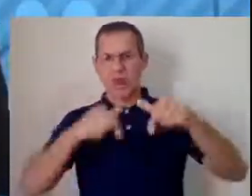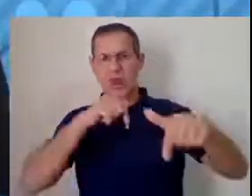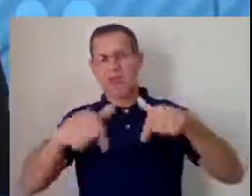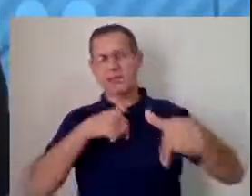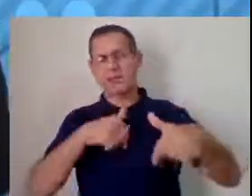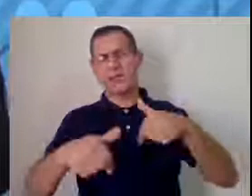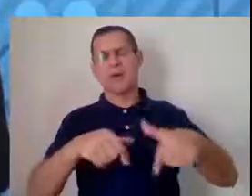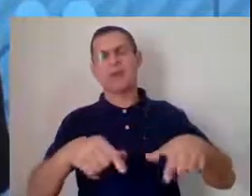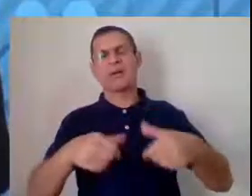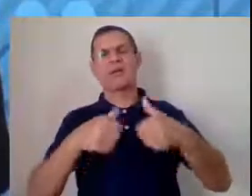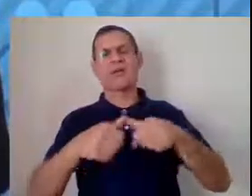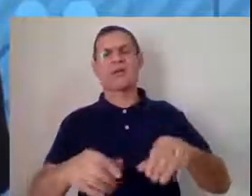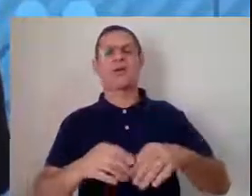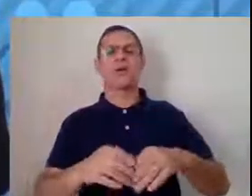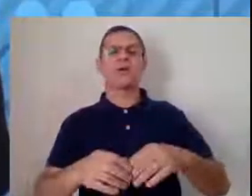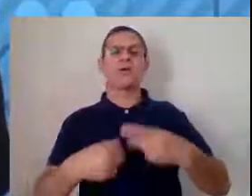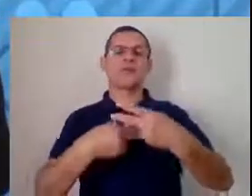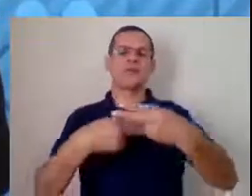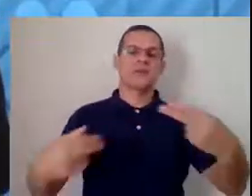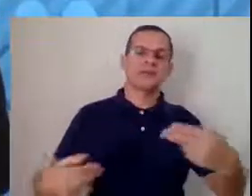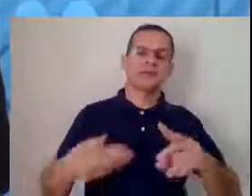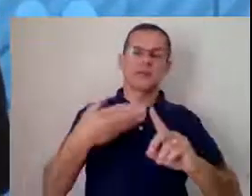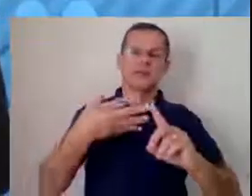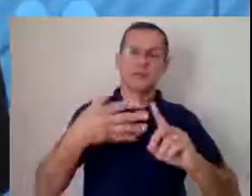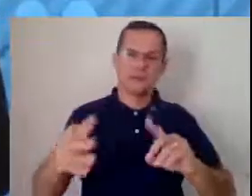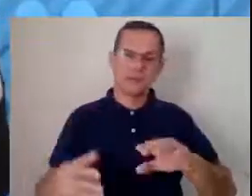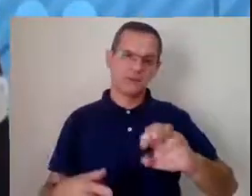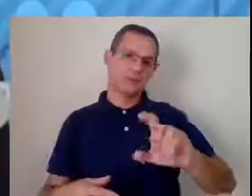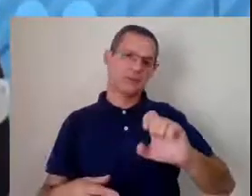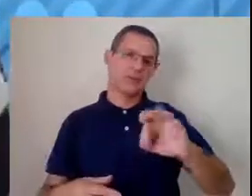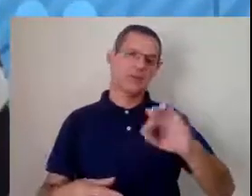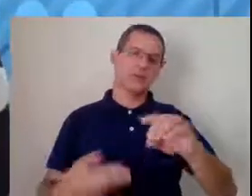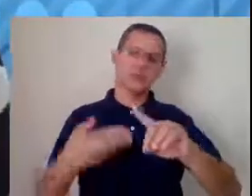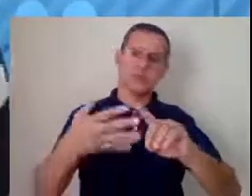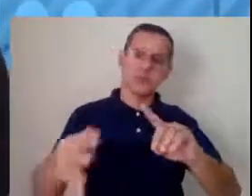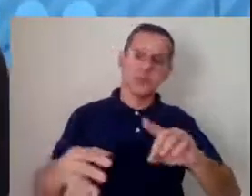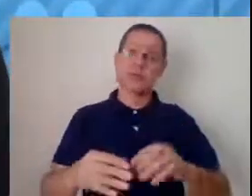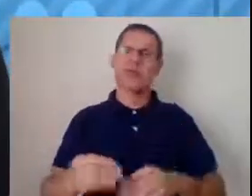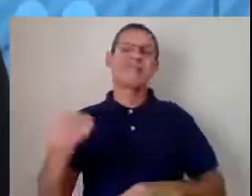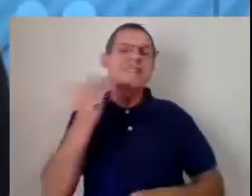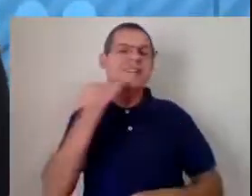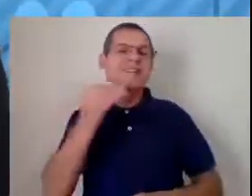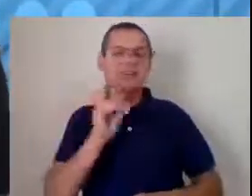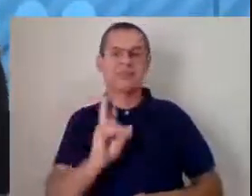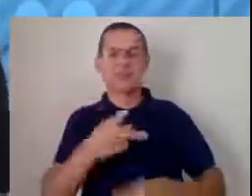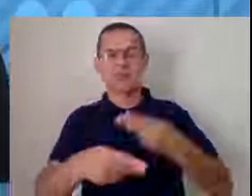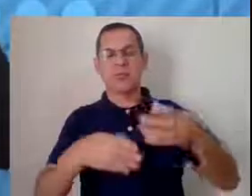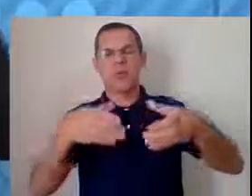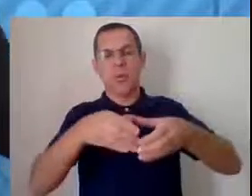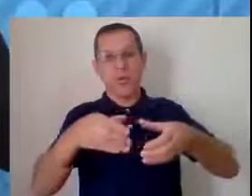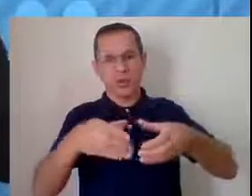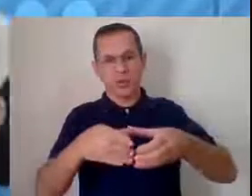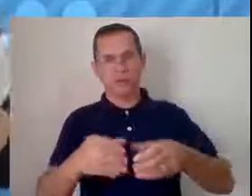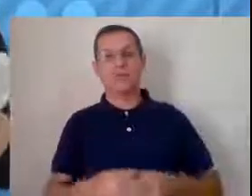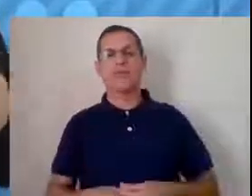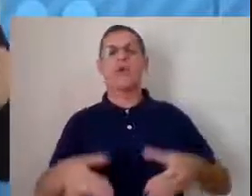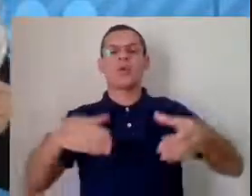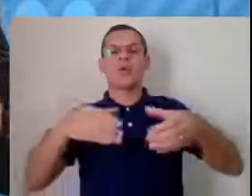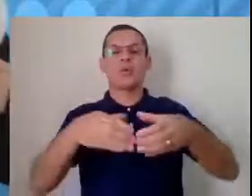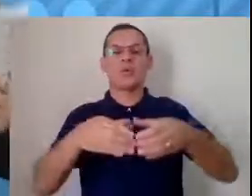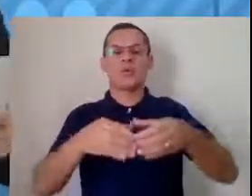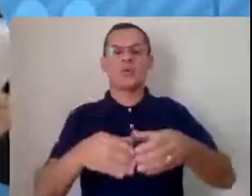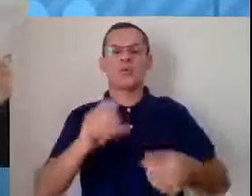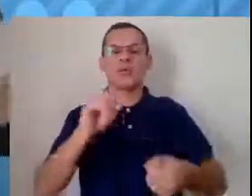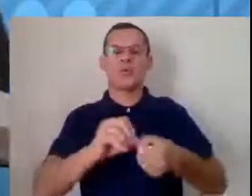trabalhar justamente com esses elementos. Tá? Então, eles estarão claros. Sempre que eu falar em conjunto, o conjunto